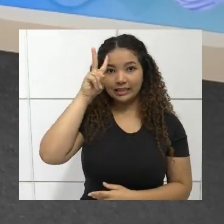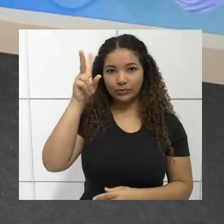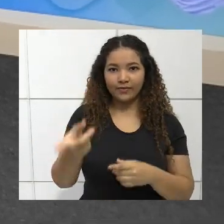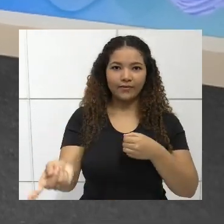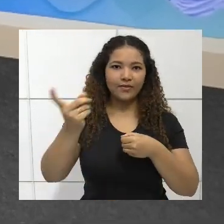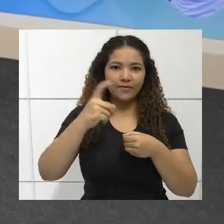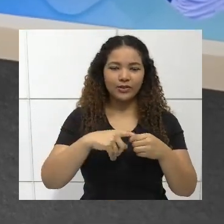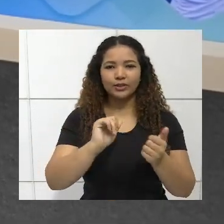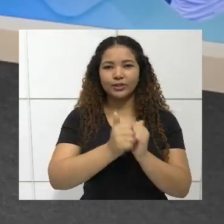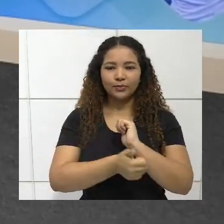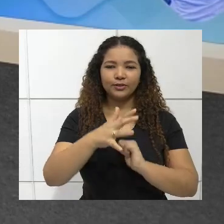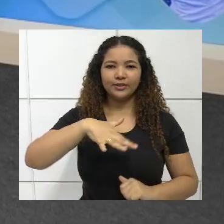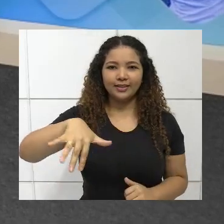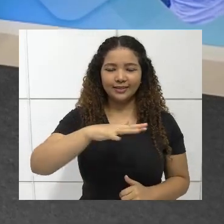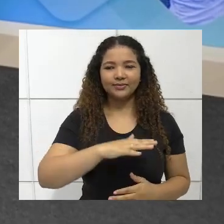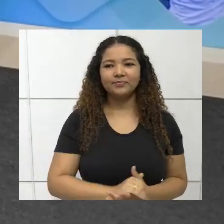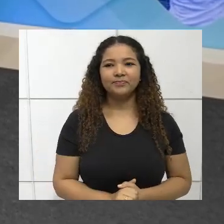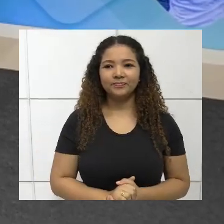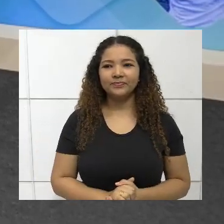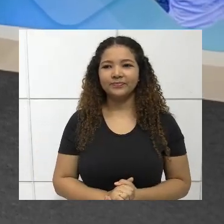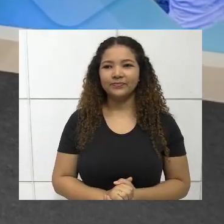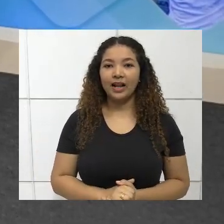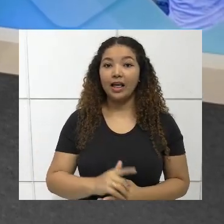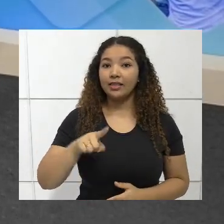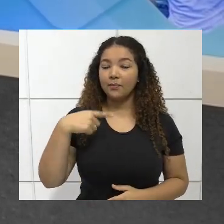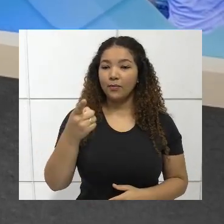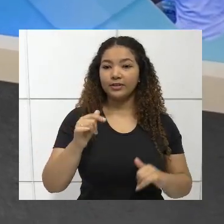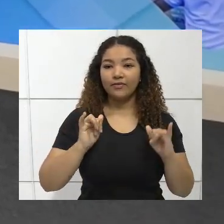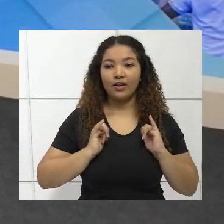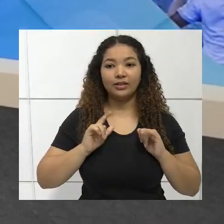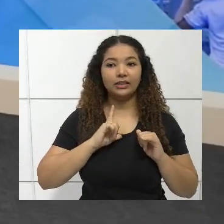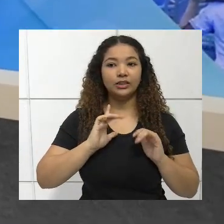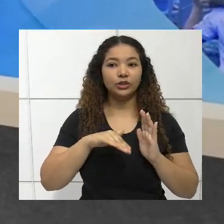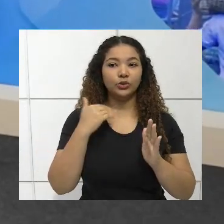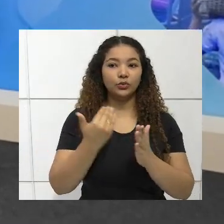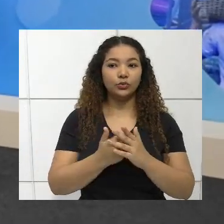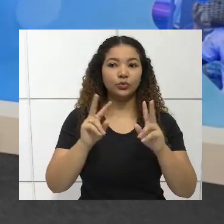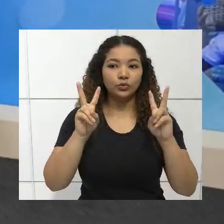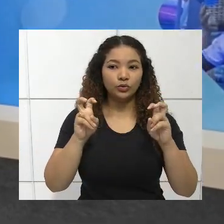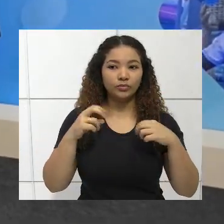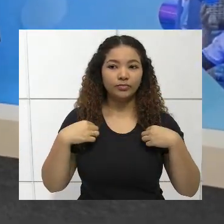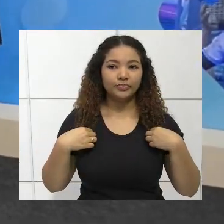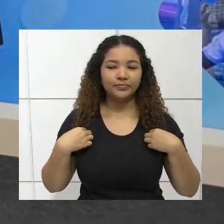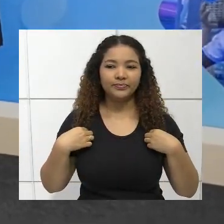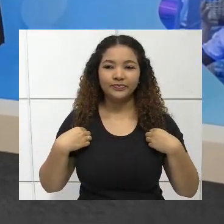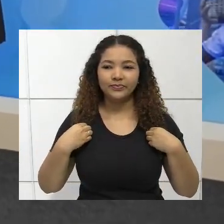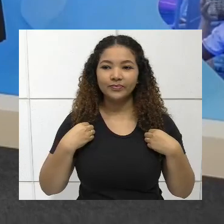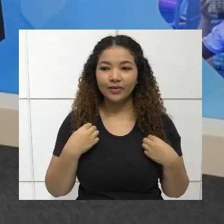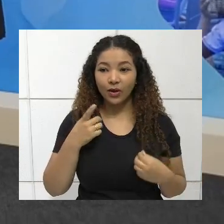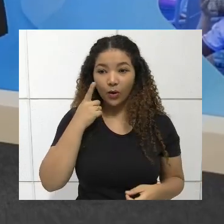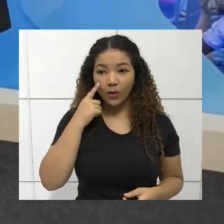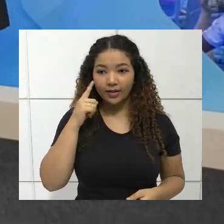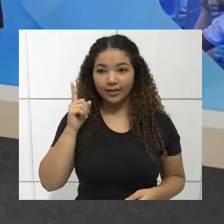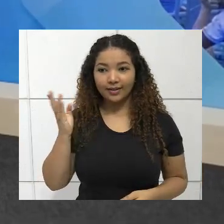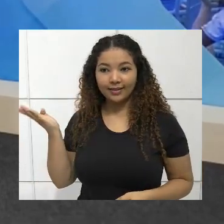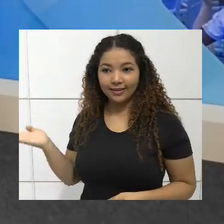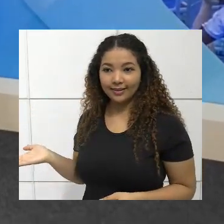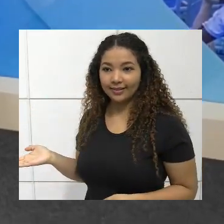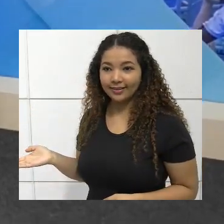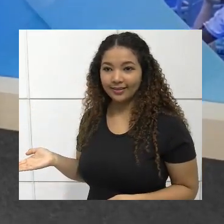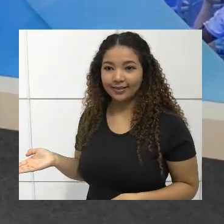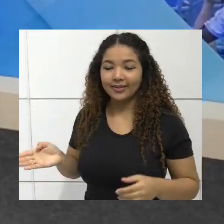aqui no Alerta Abaeté. Depois do intervalo, tudo sobre. Olha só, a Cris Galdês já está aqui no Facebook. Está aí,